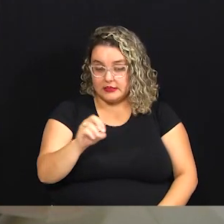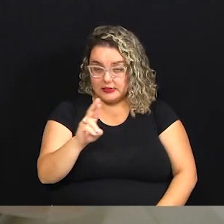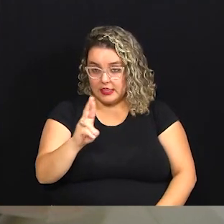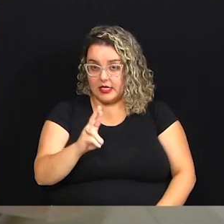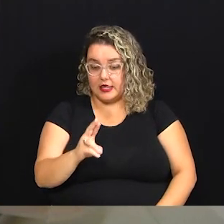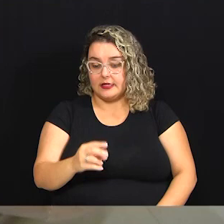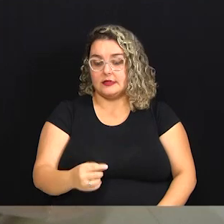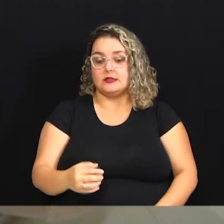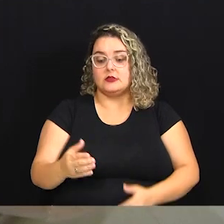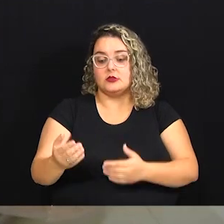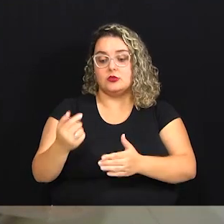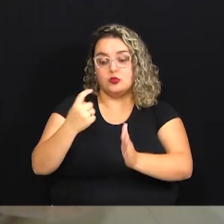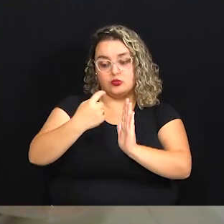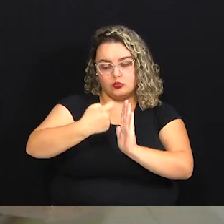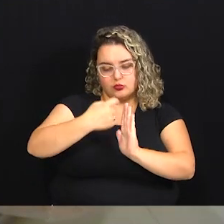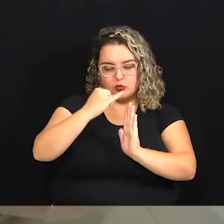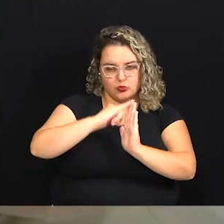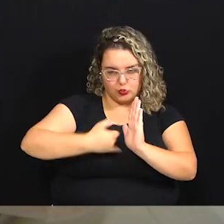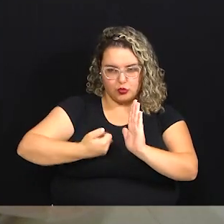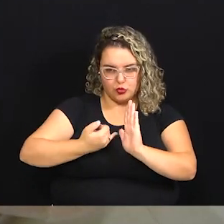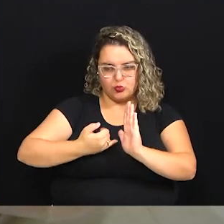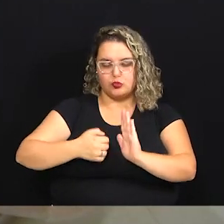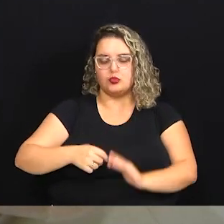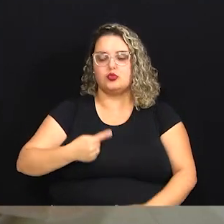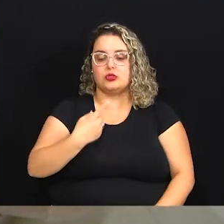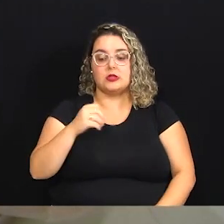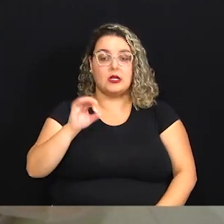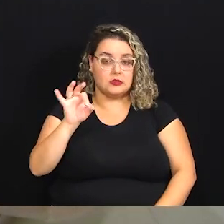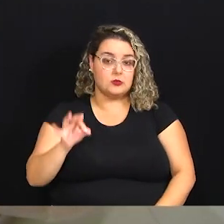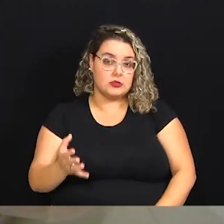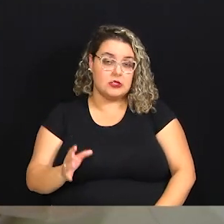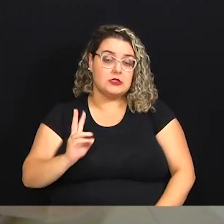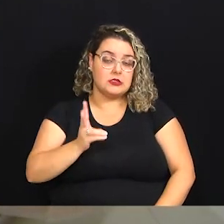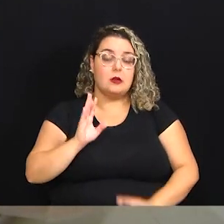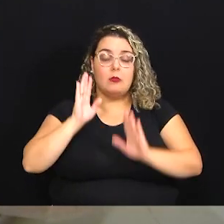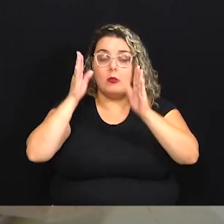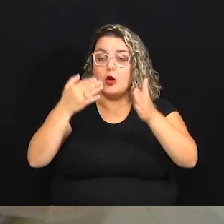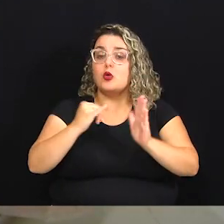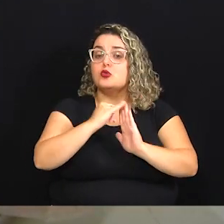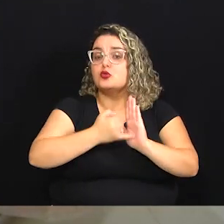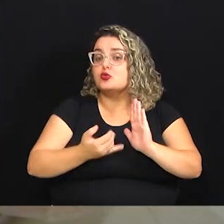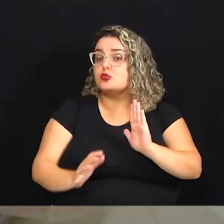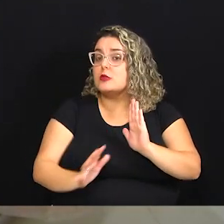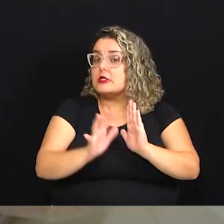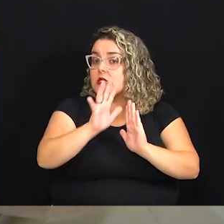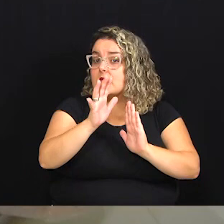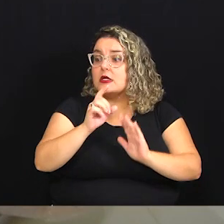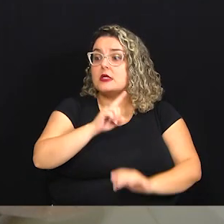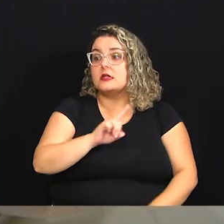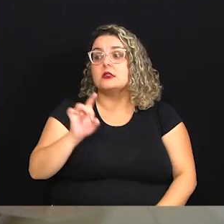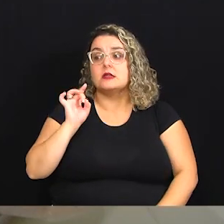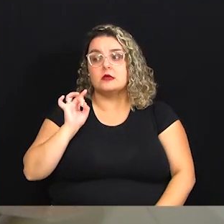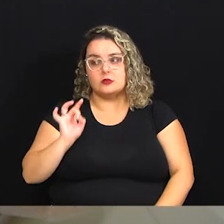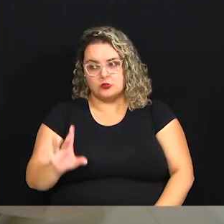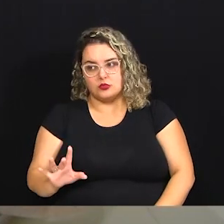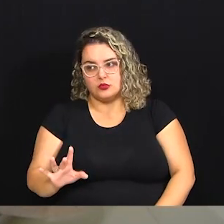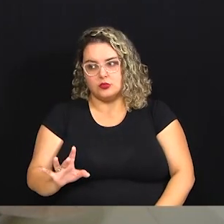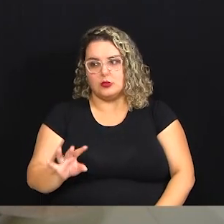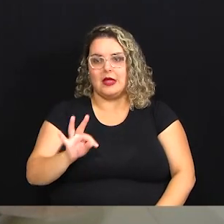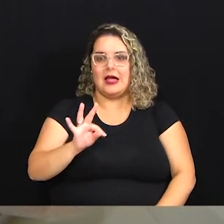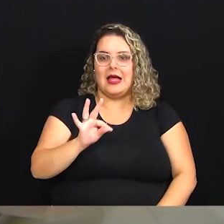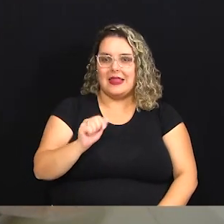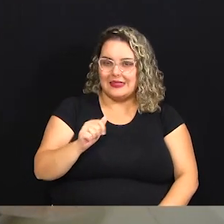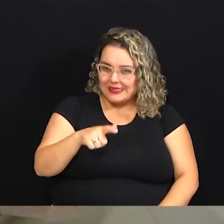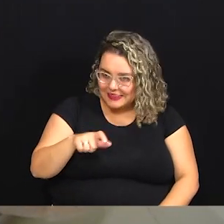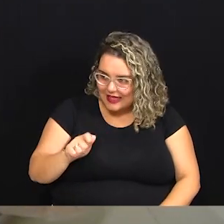né? Então, tudo é uma questão de negociação, sempre priorizando aqueles juros mais altos e não necessariamente